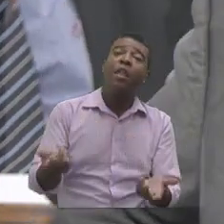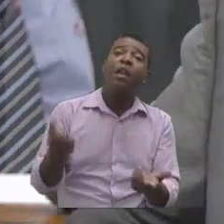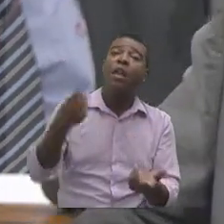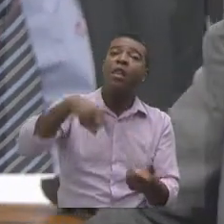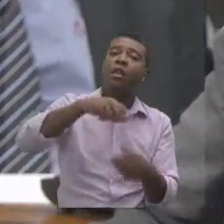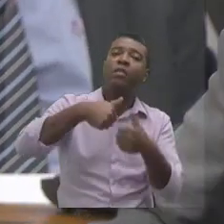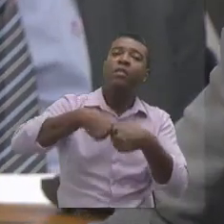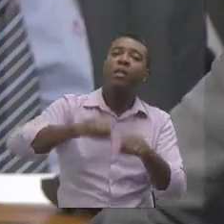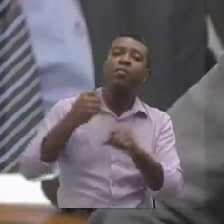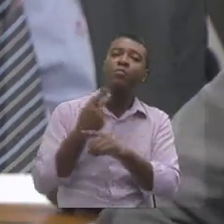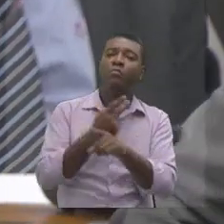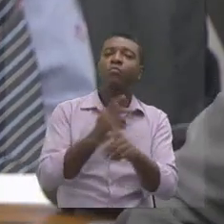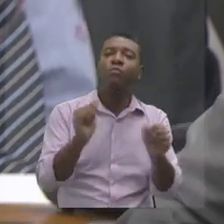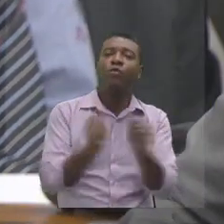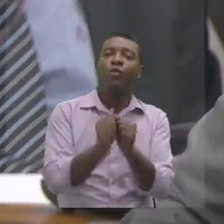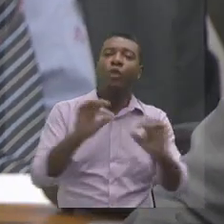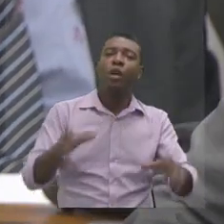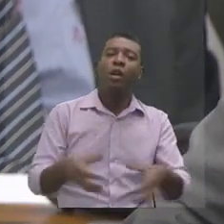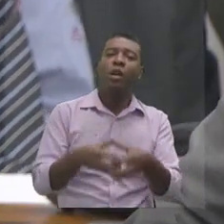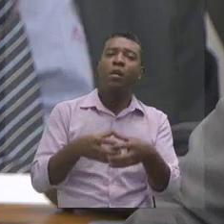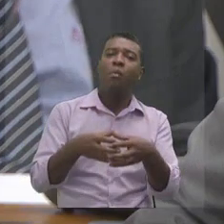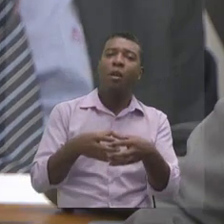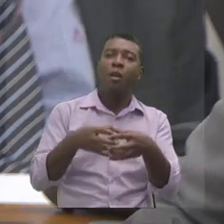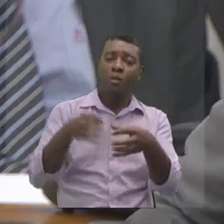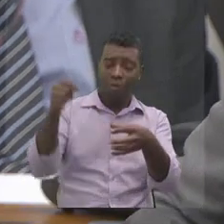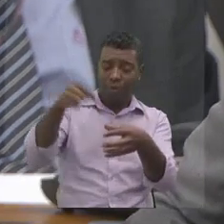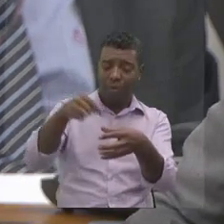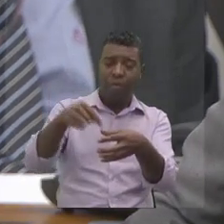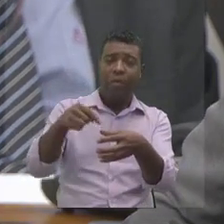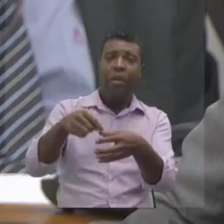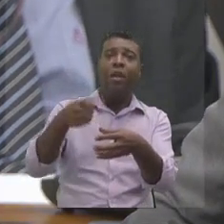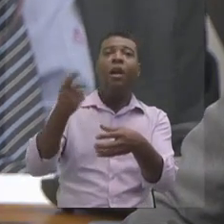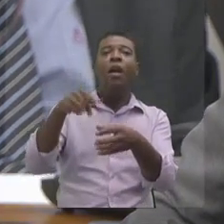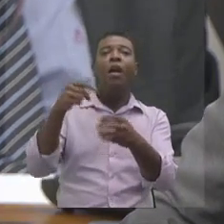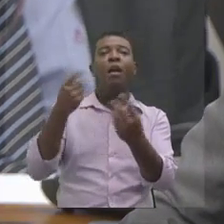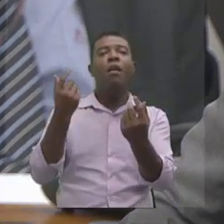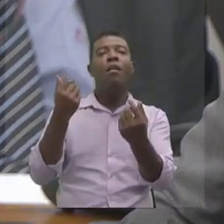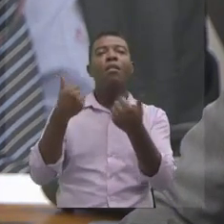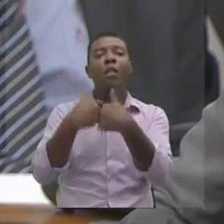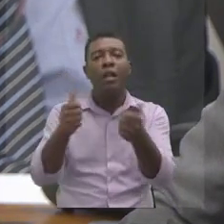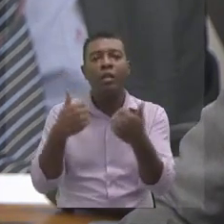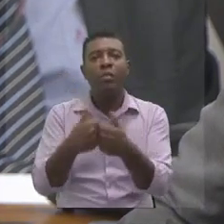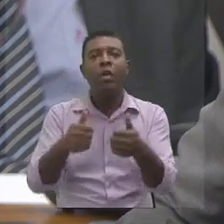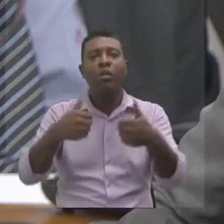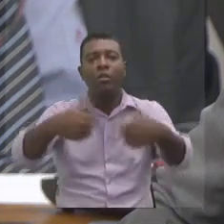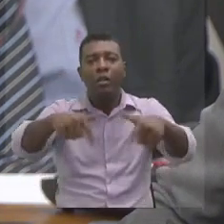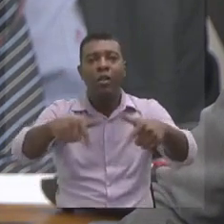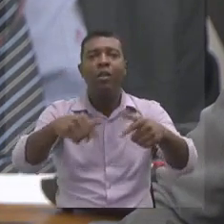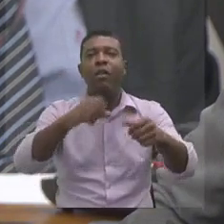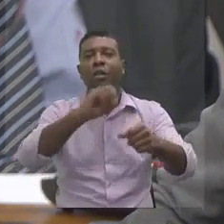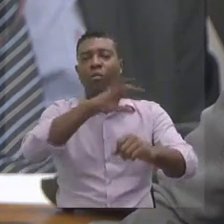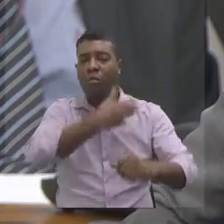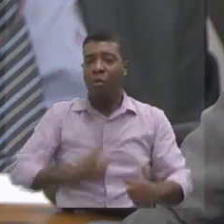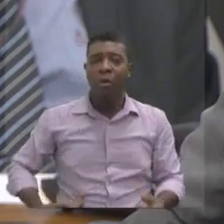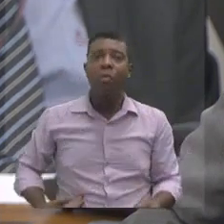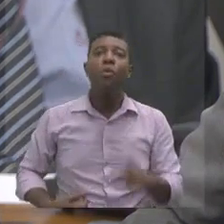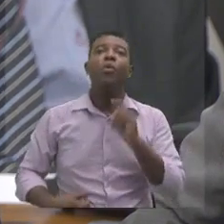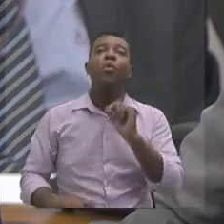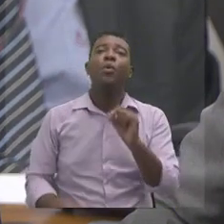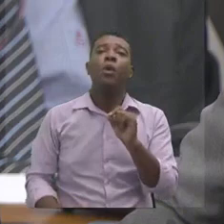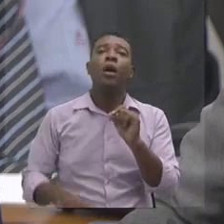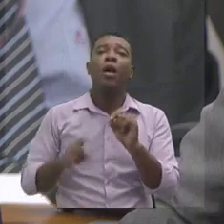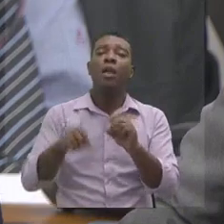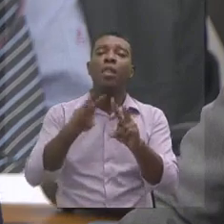nossa equipe da comissão de transporte e obras aprofundar nessa nessa temática que julgo ser